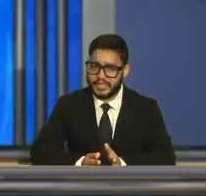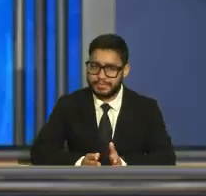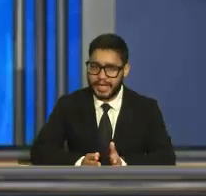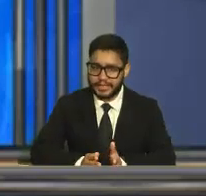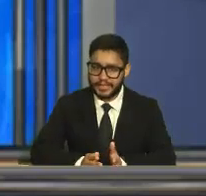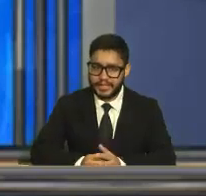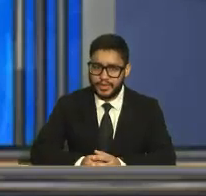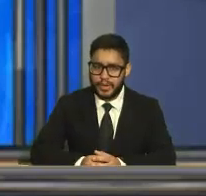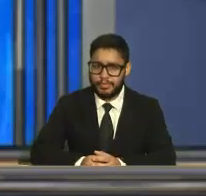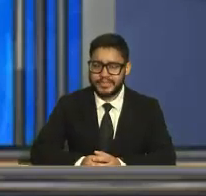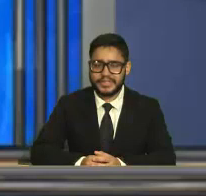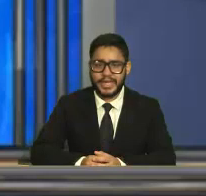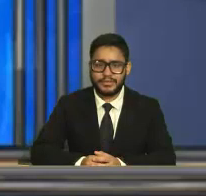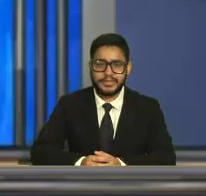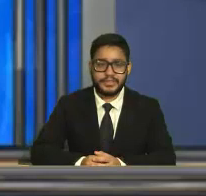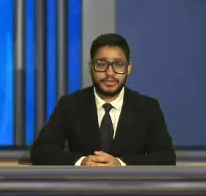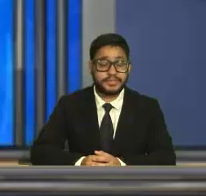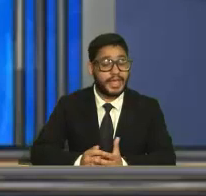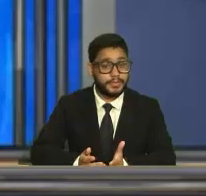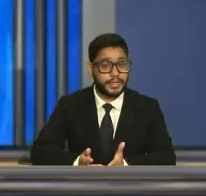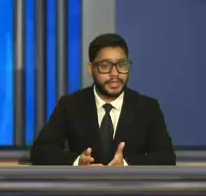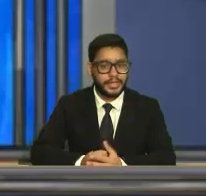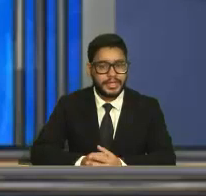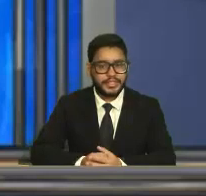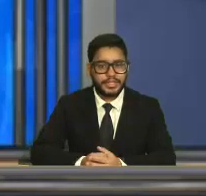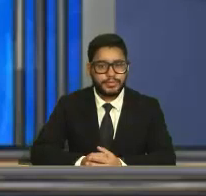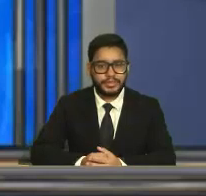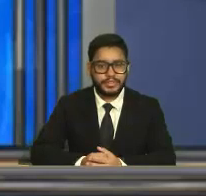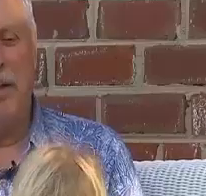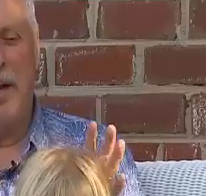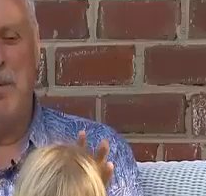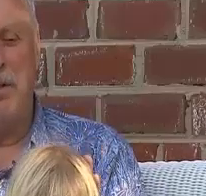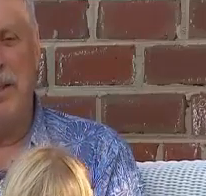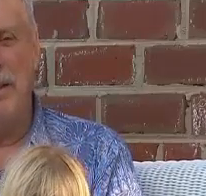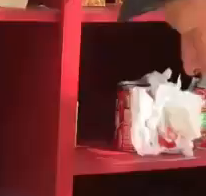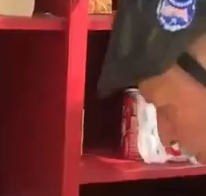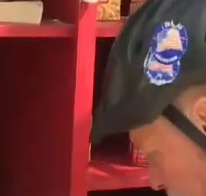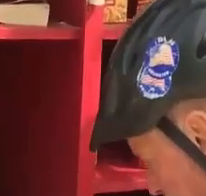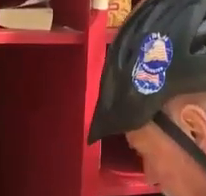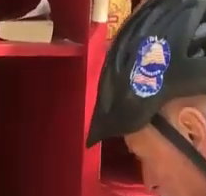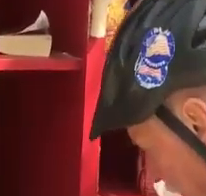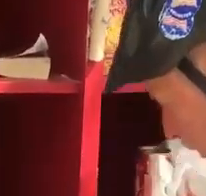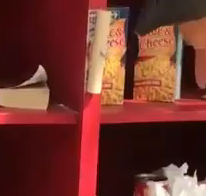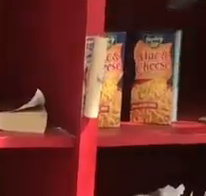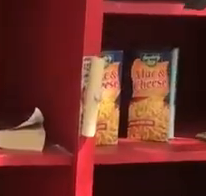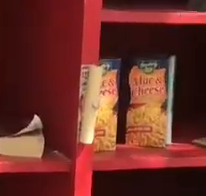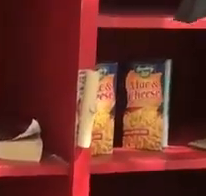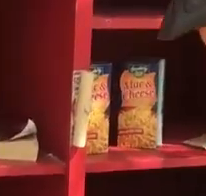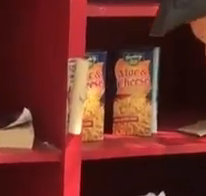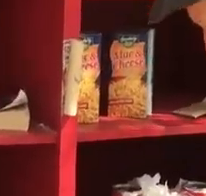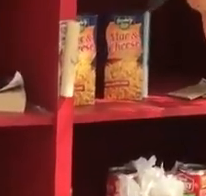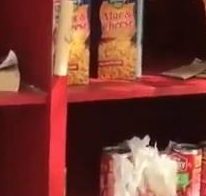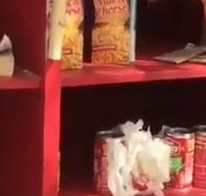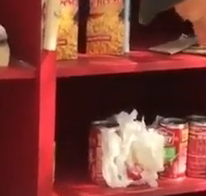inesperada? Um aposentado decidiu sair por aí distribuindo dinheiro em notas de 100 dólares Mais de